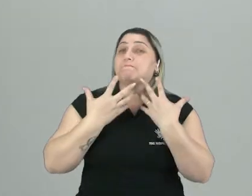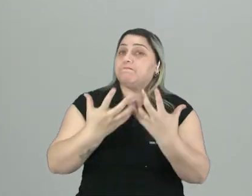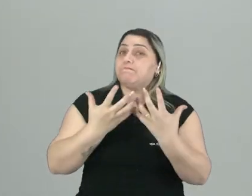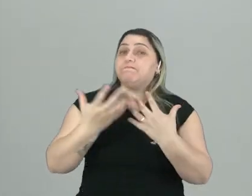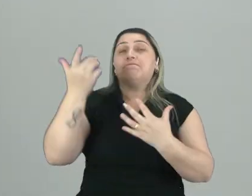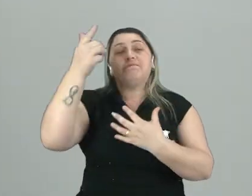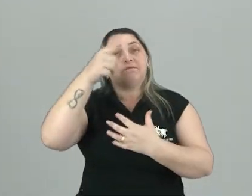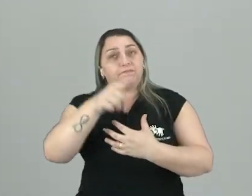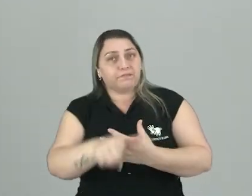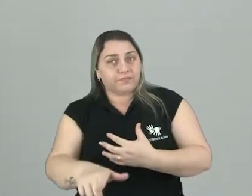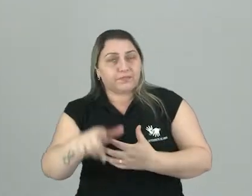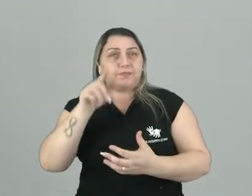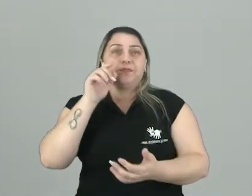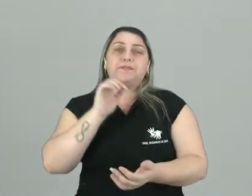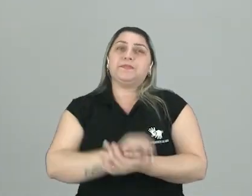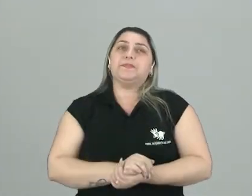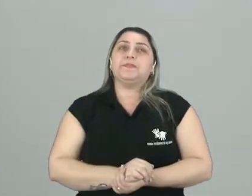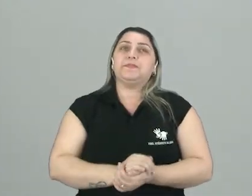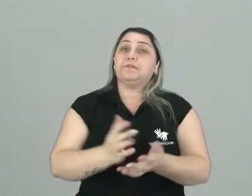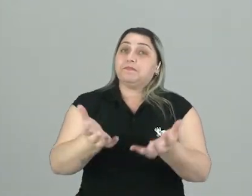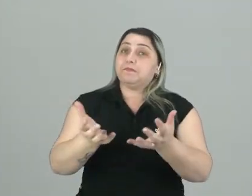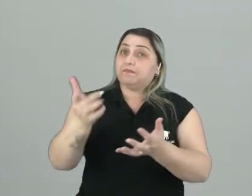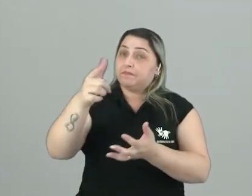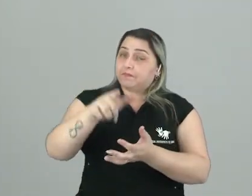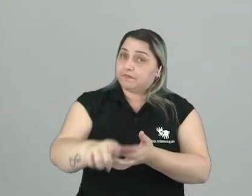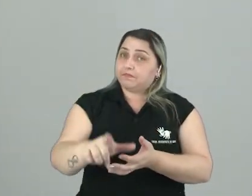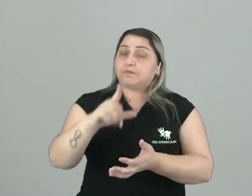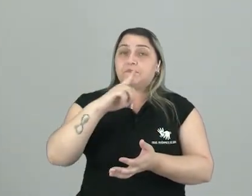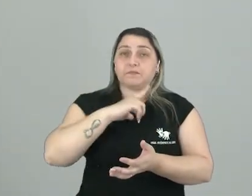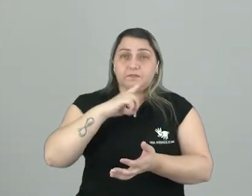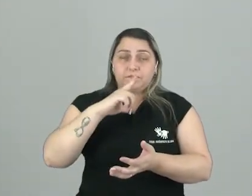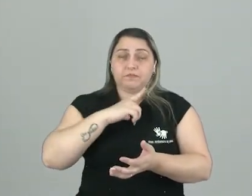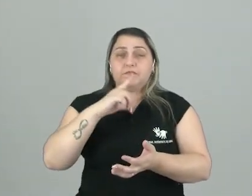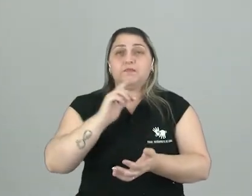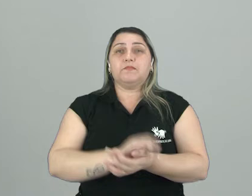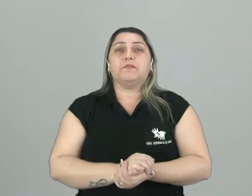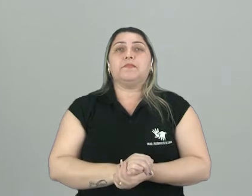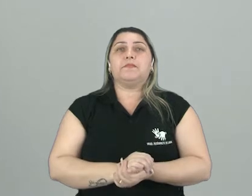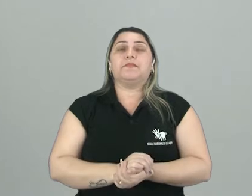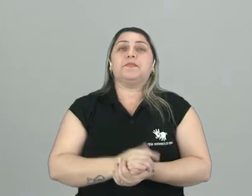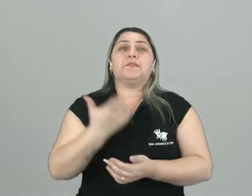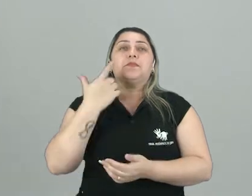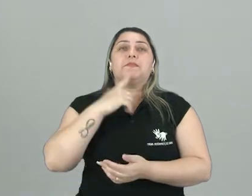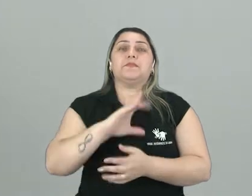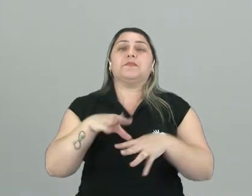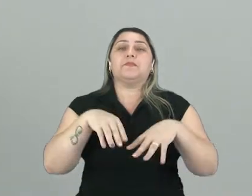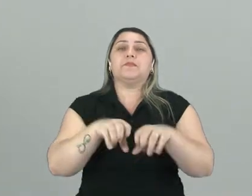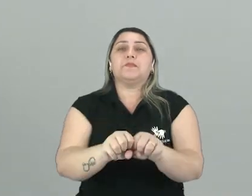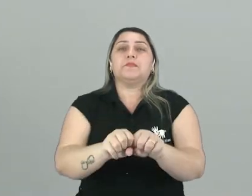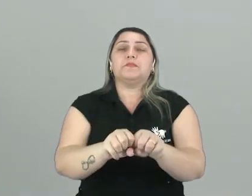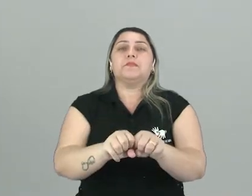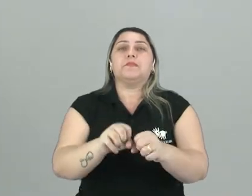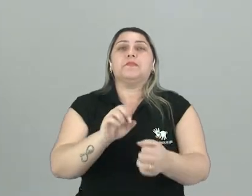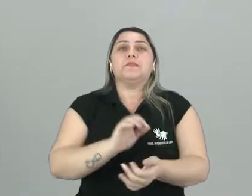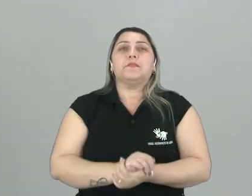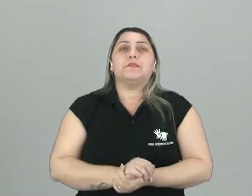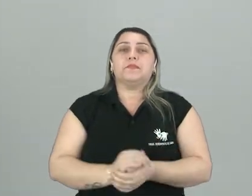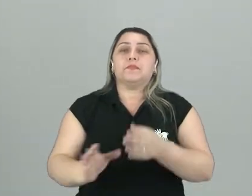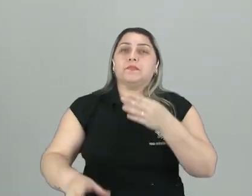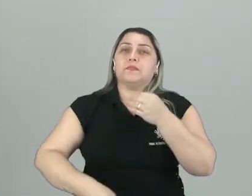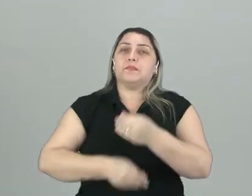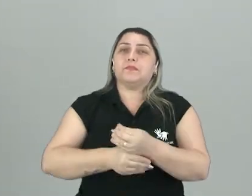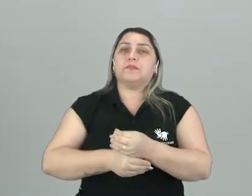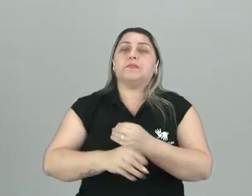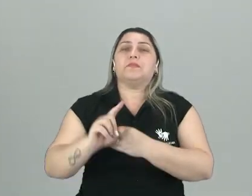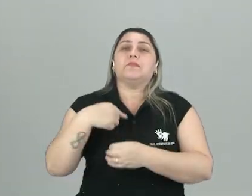querer novamente, na verdade, passou a querer e ter efetividade de adquirir esse território e anexar